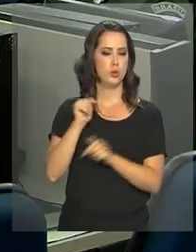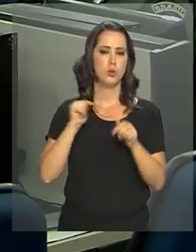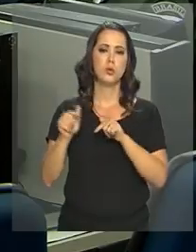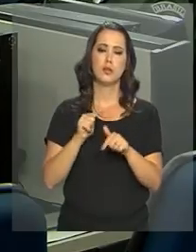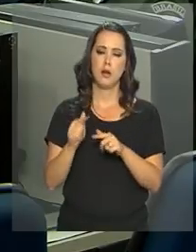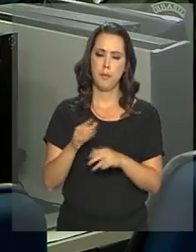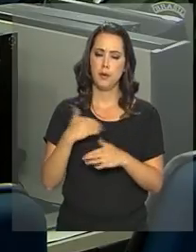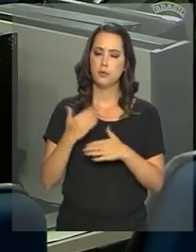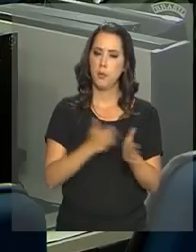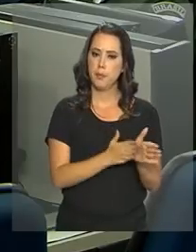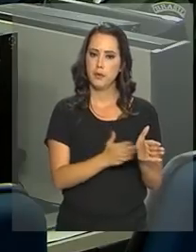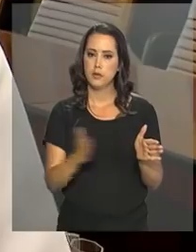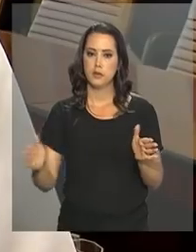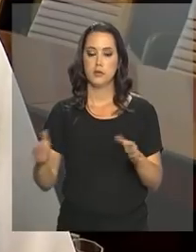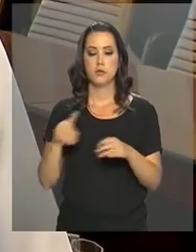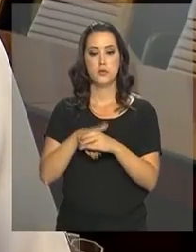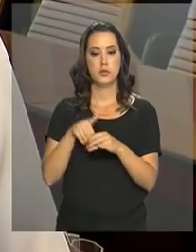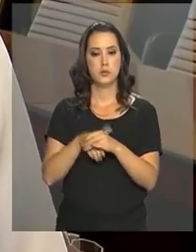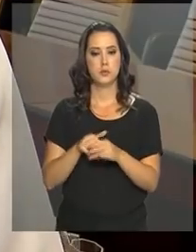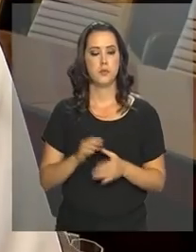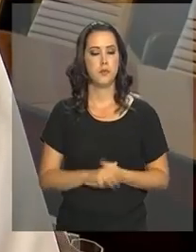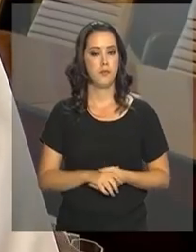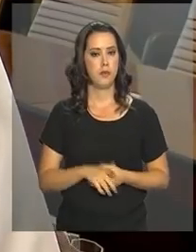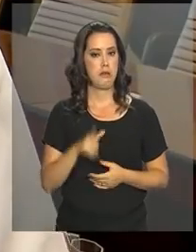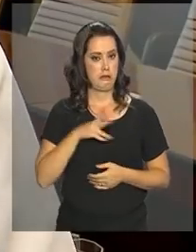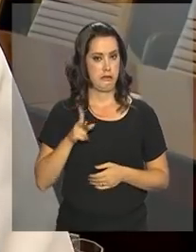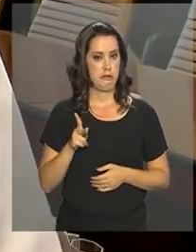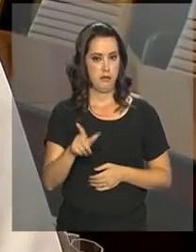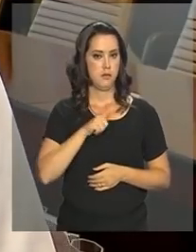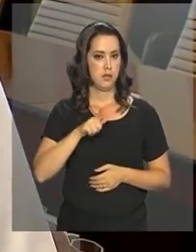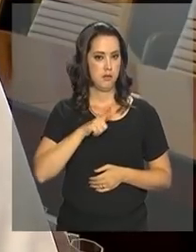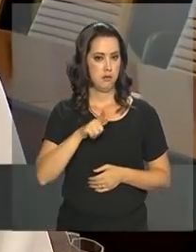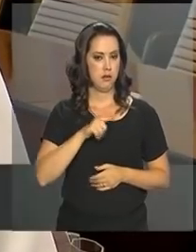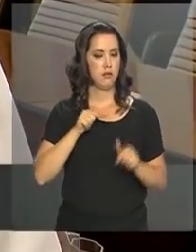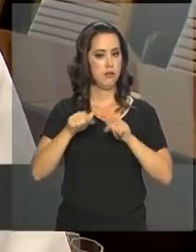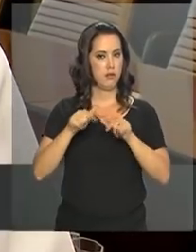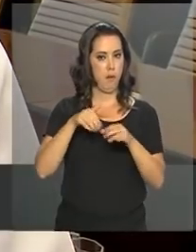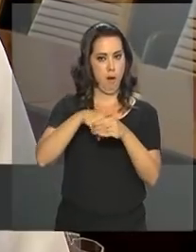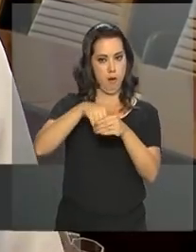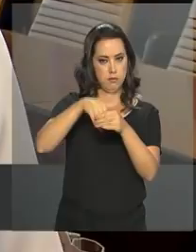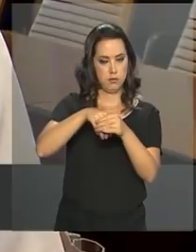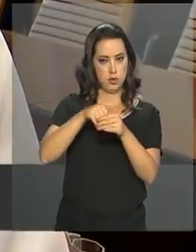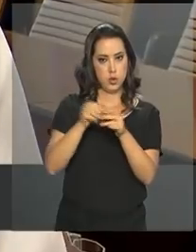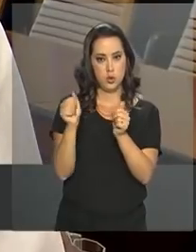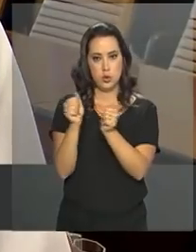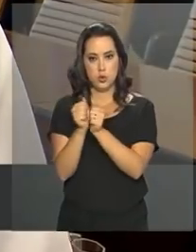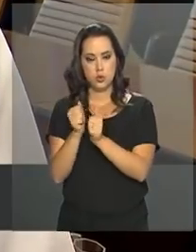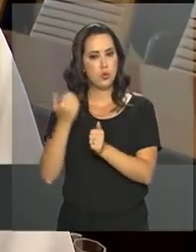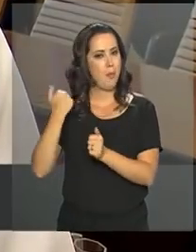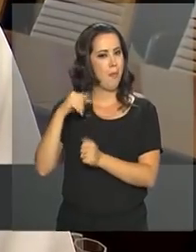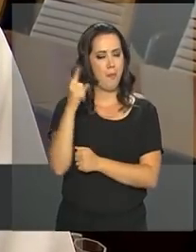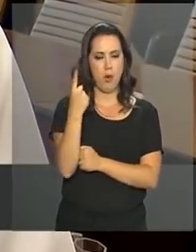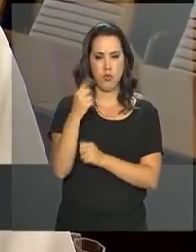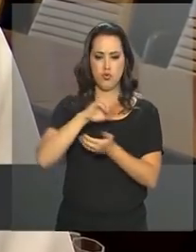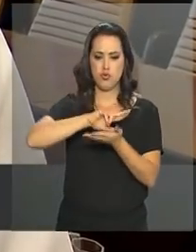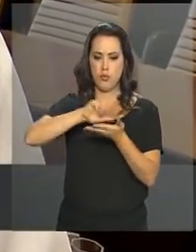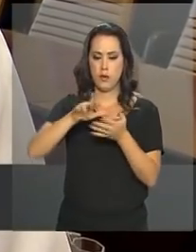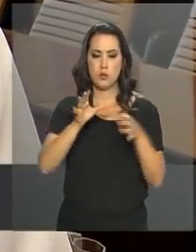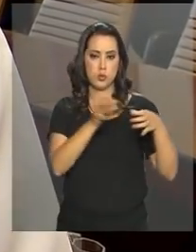país durante o período eleitoral. Sempre que tem emprego das Forças Armadas em operações conjuntas, ou seja, mais de uma Força